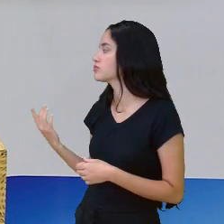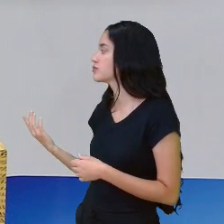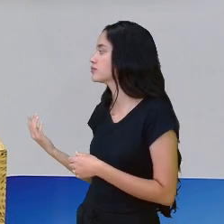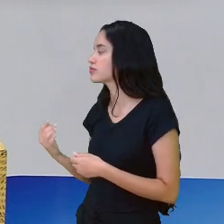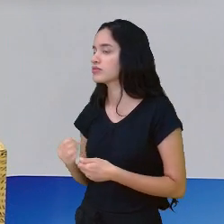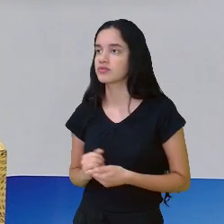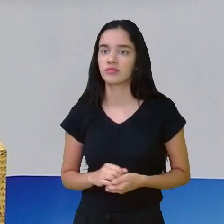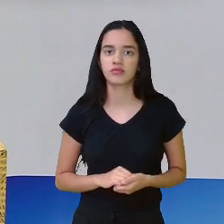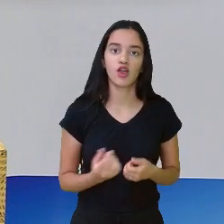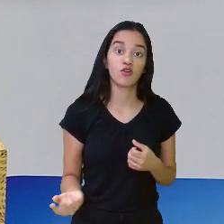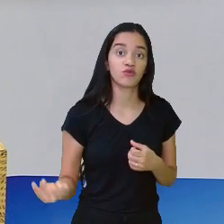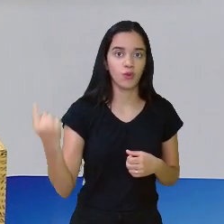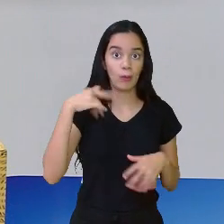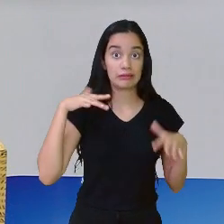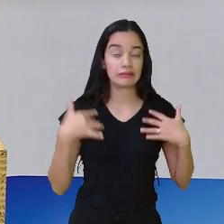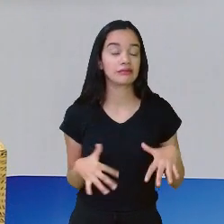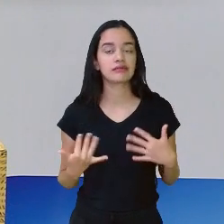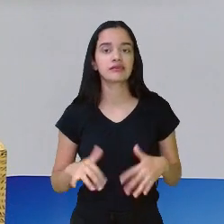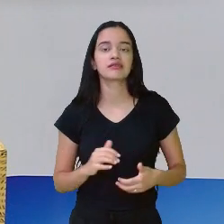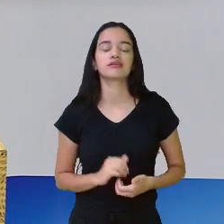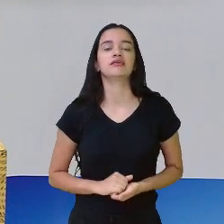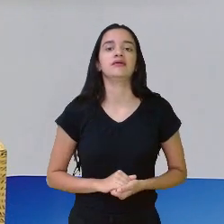Opa, voltei demais.